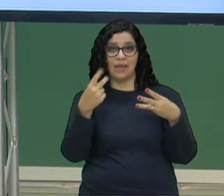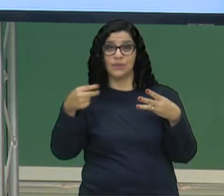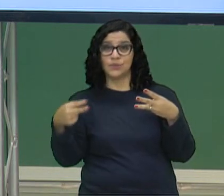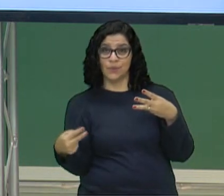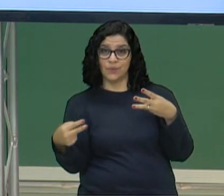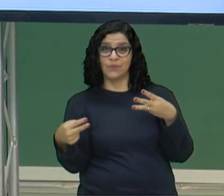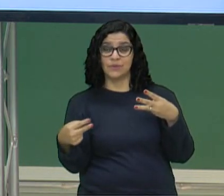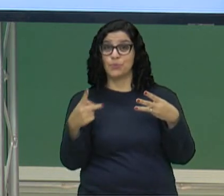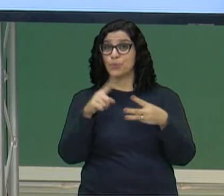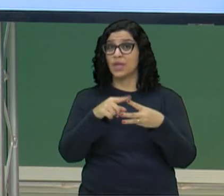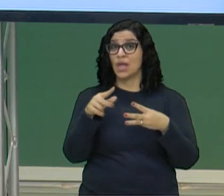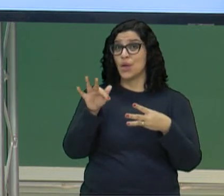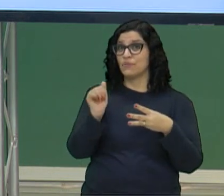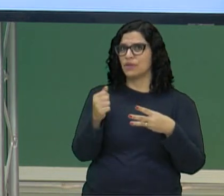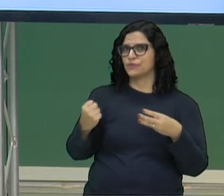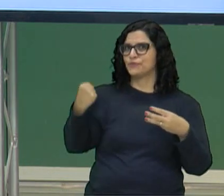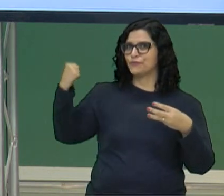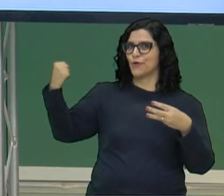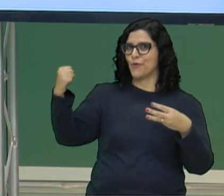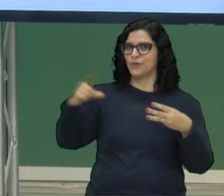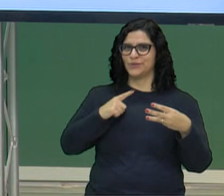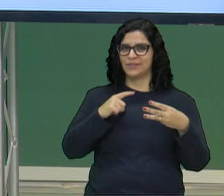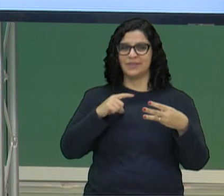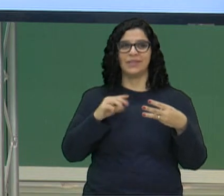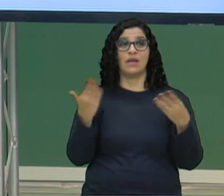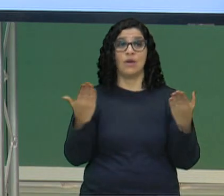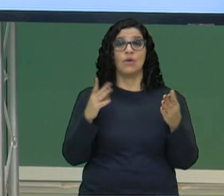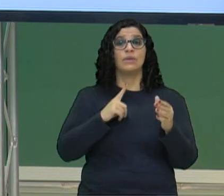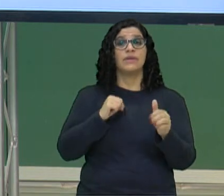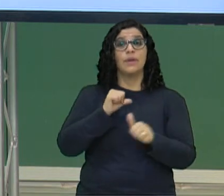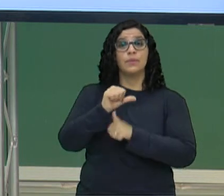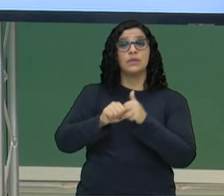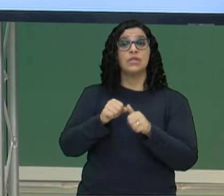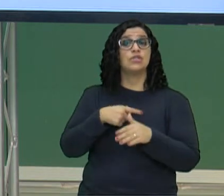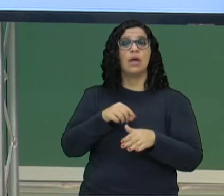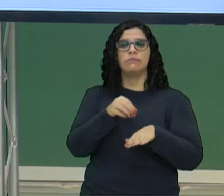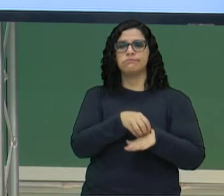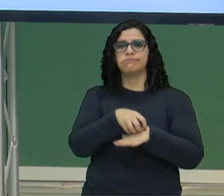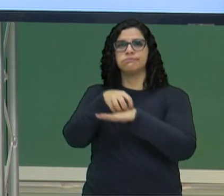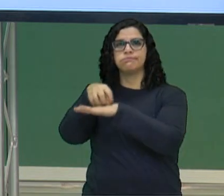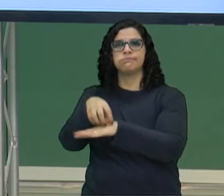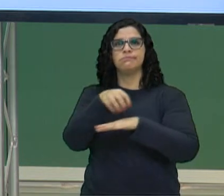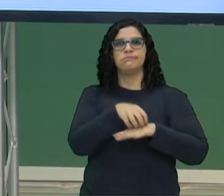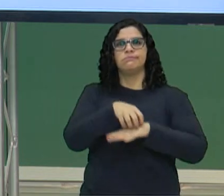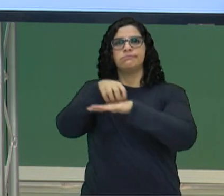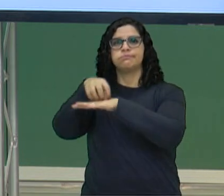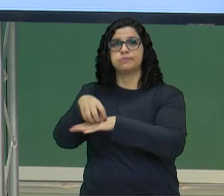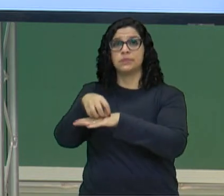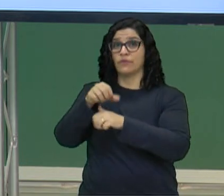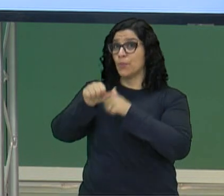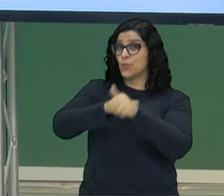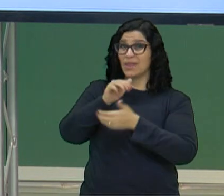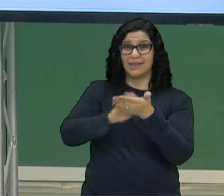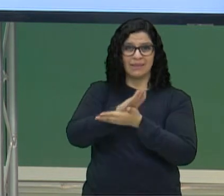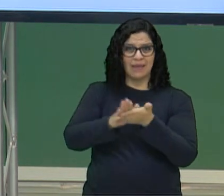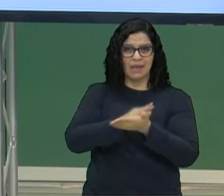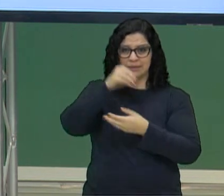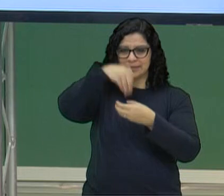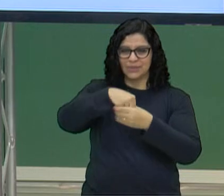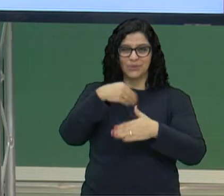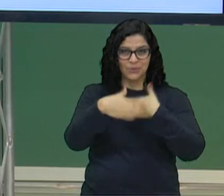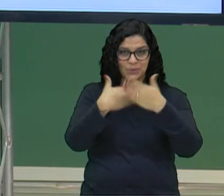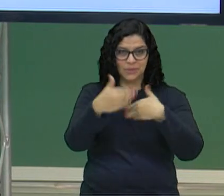fortão, vira FADH2. O que acontece é que ele só carrega, ele não é alterado no processo. Então o